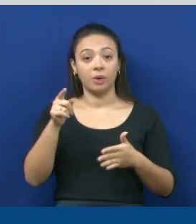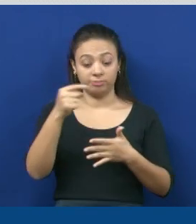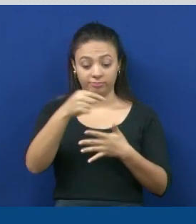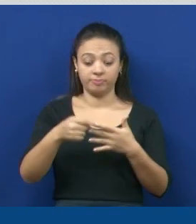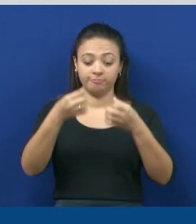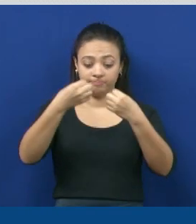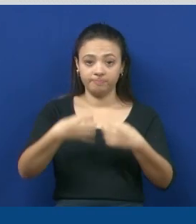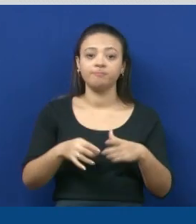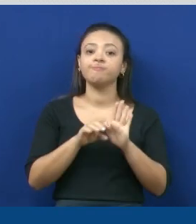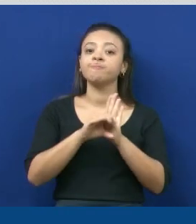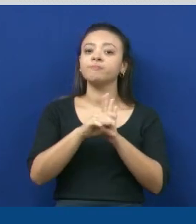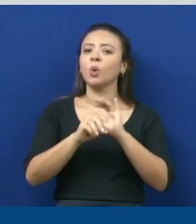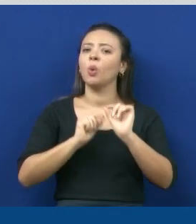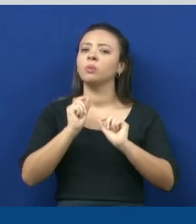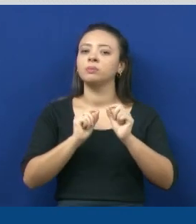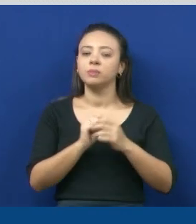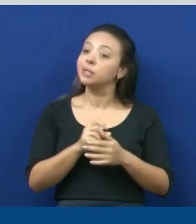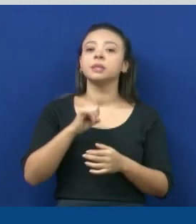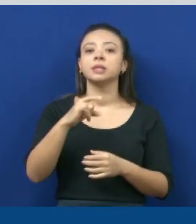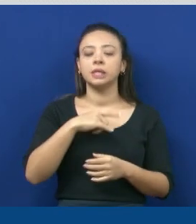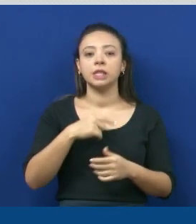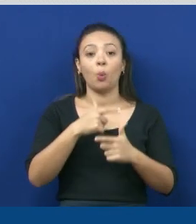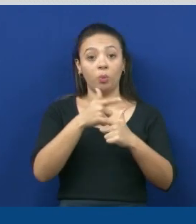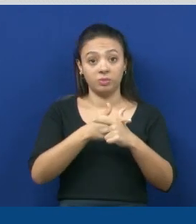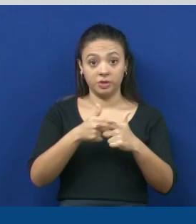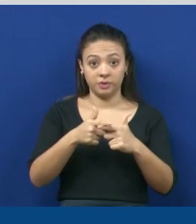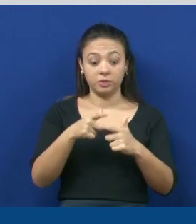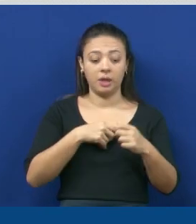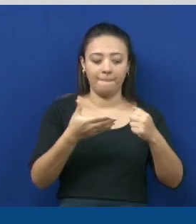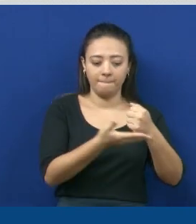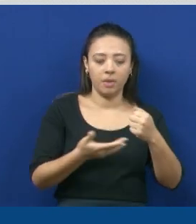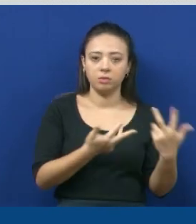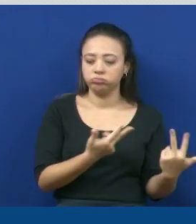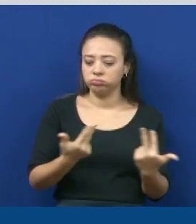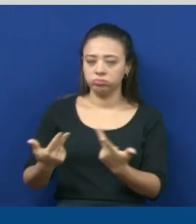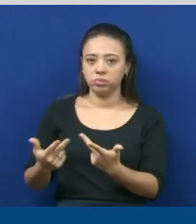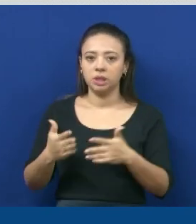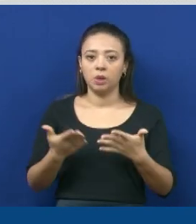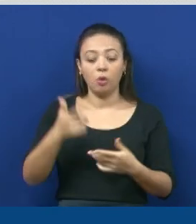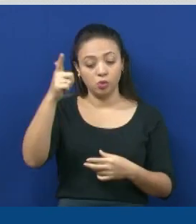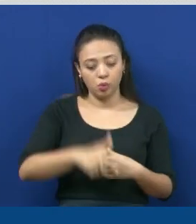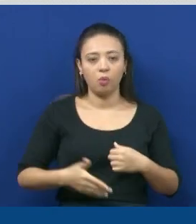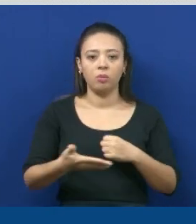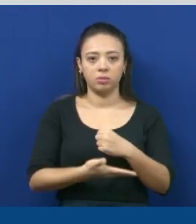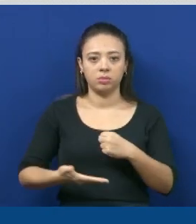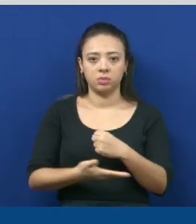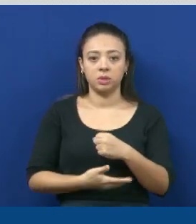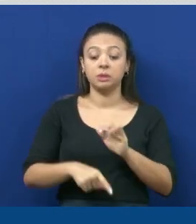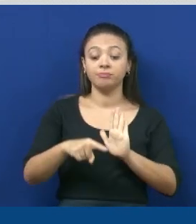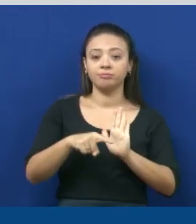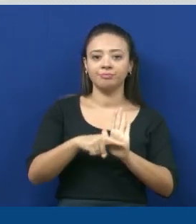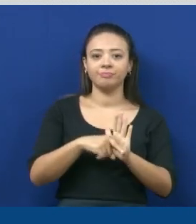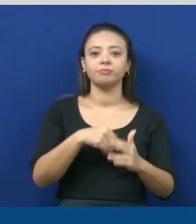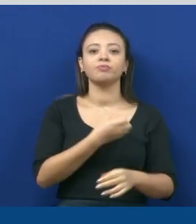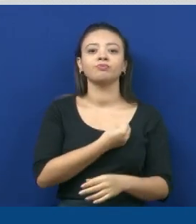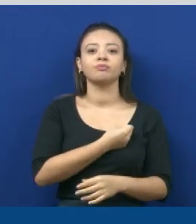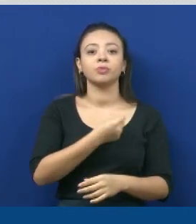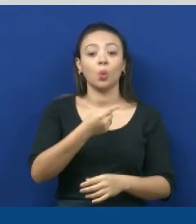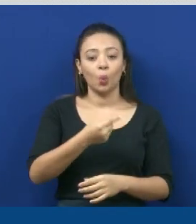seguinte: na divisão de potência de bases iguais, repetimos a base e subtraímos